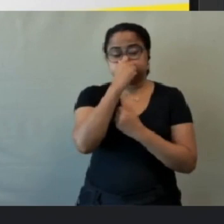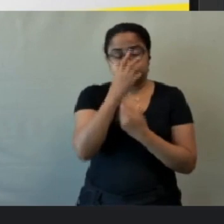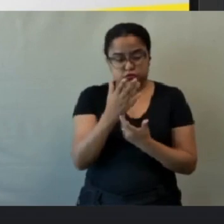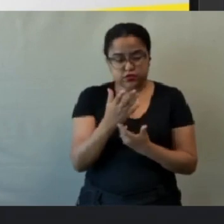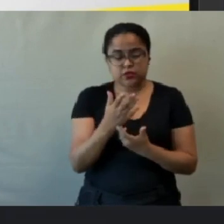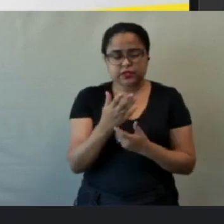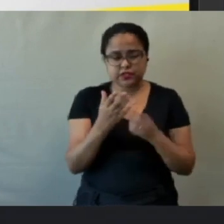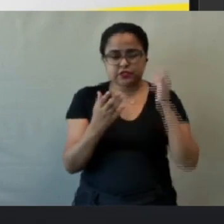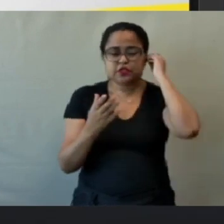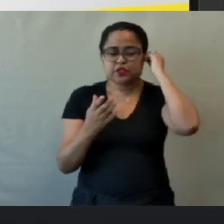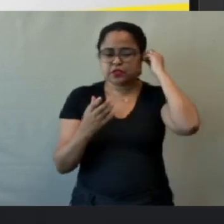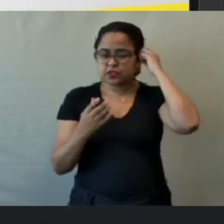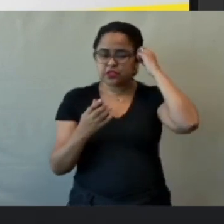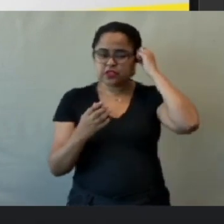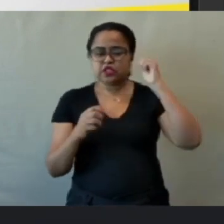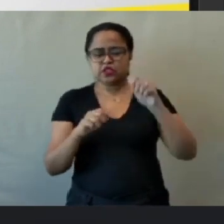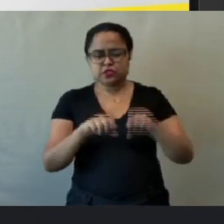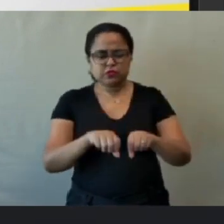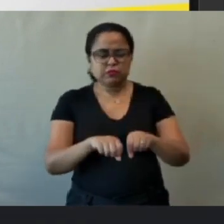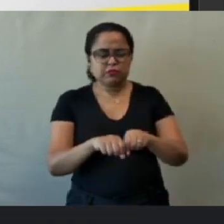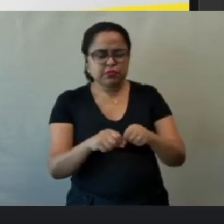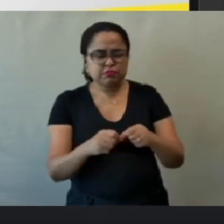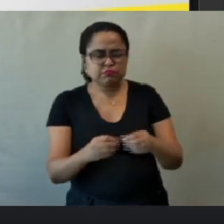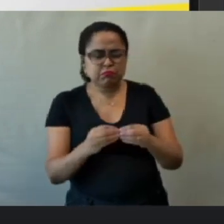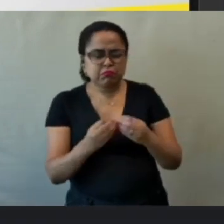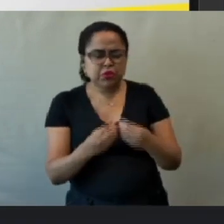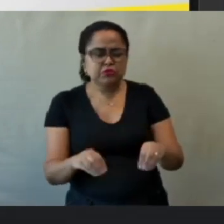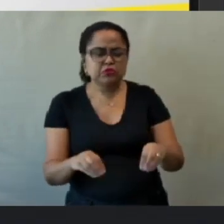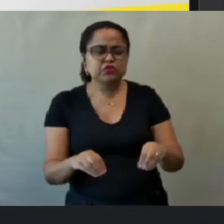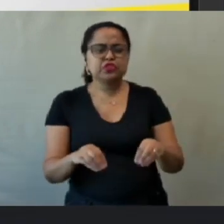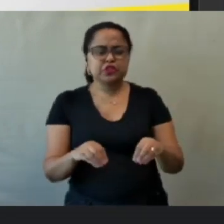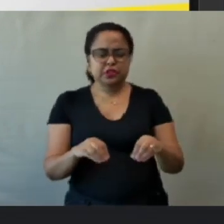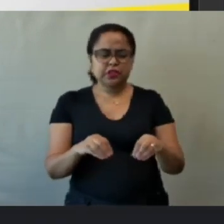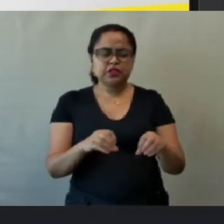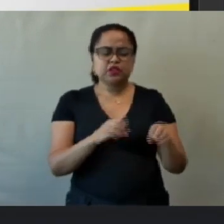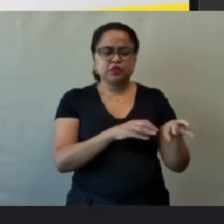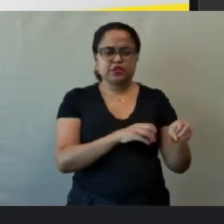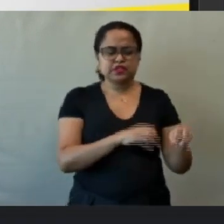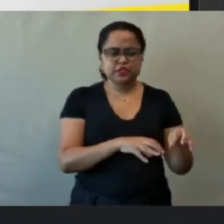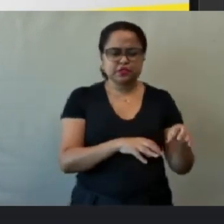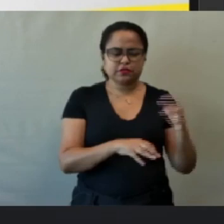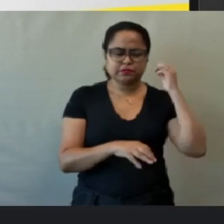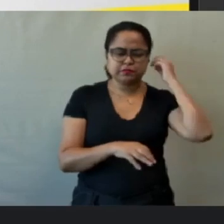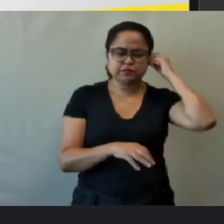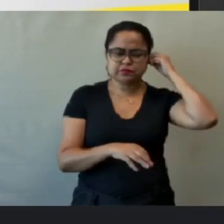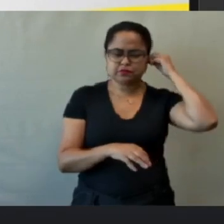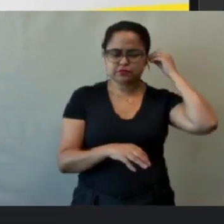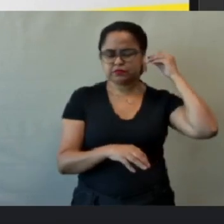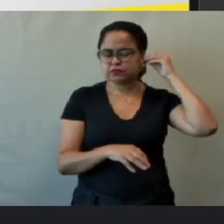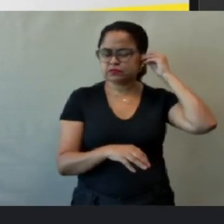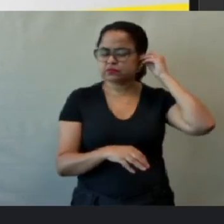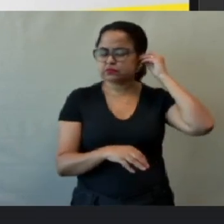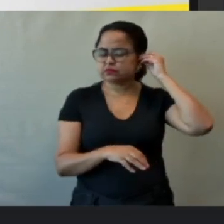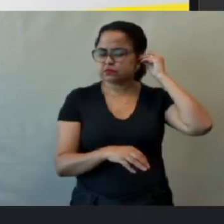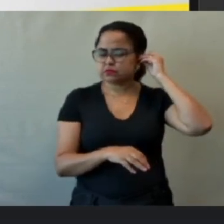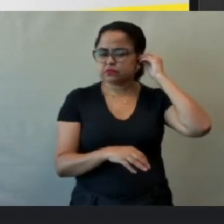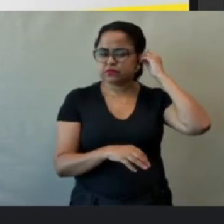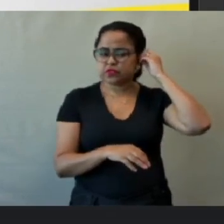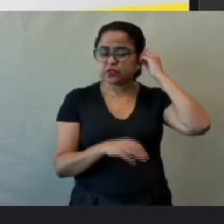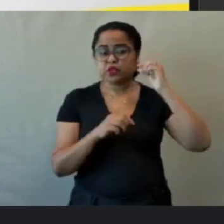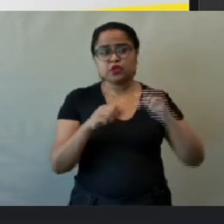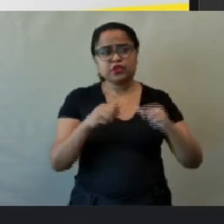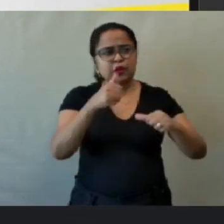de ensino, então é um debate importante para a gente trazer para casa e contar com a apreciação dos vereadores